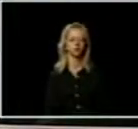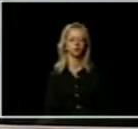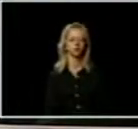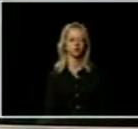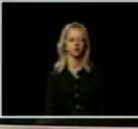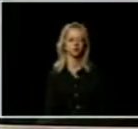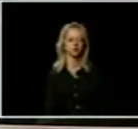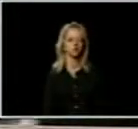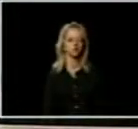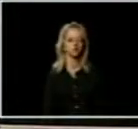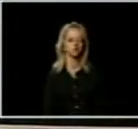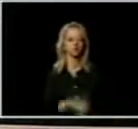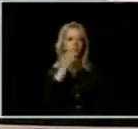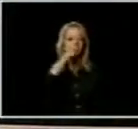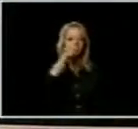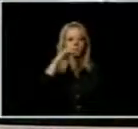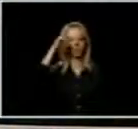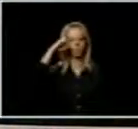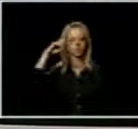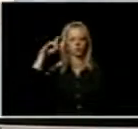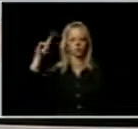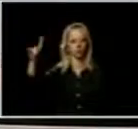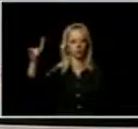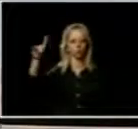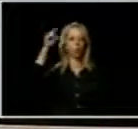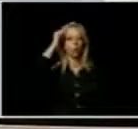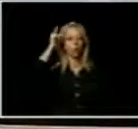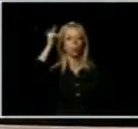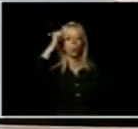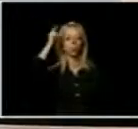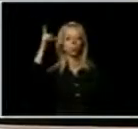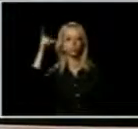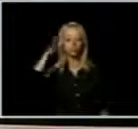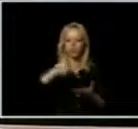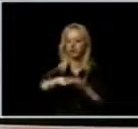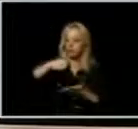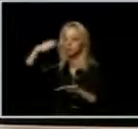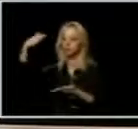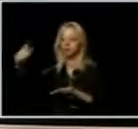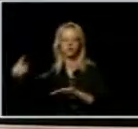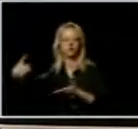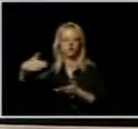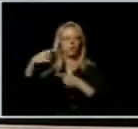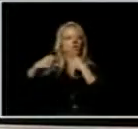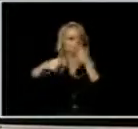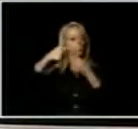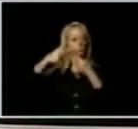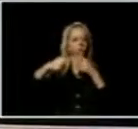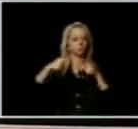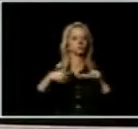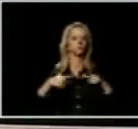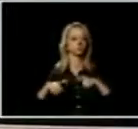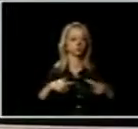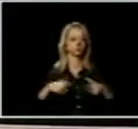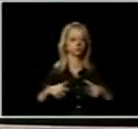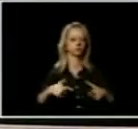cultura. Que ela tem se deslocado e atuado como